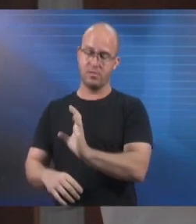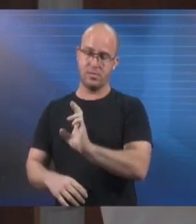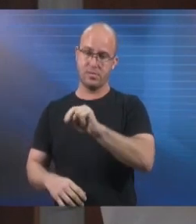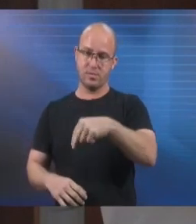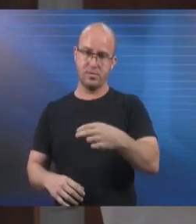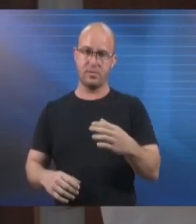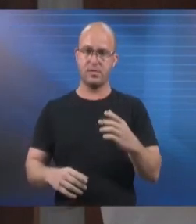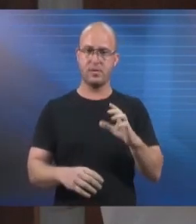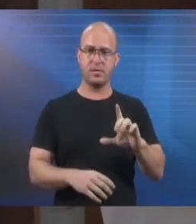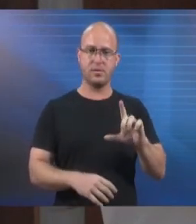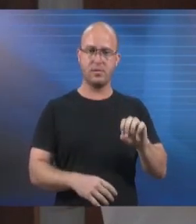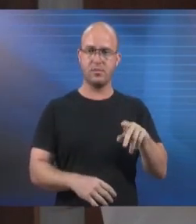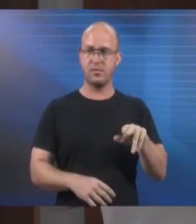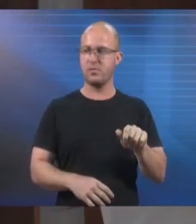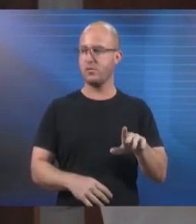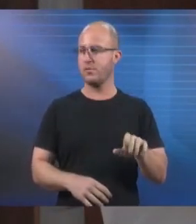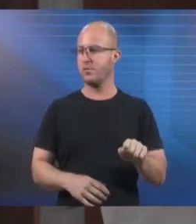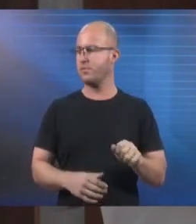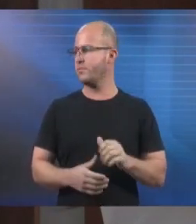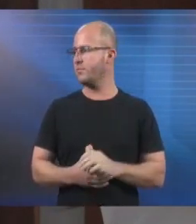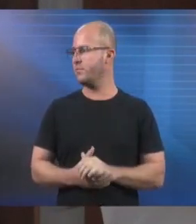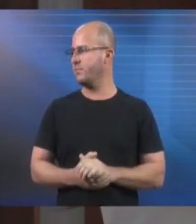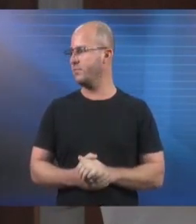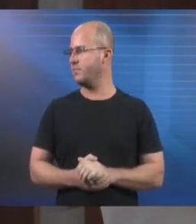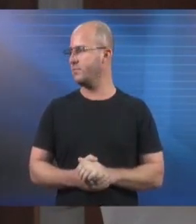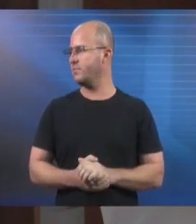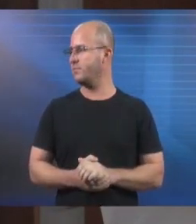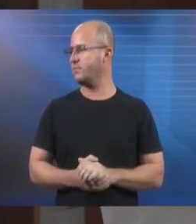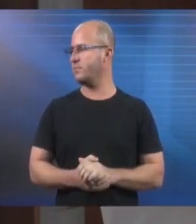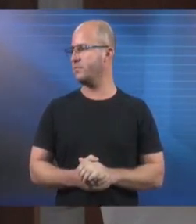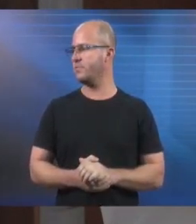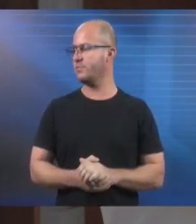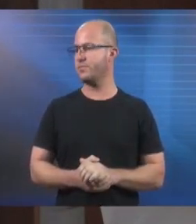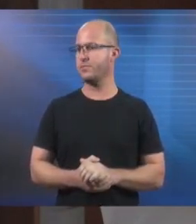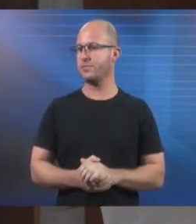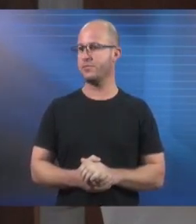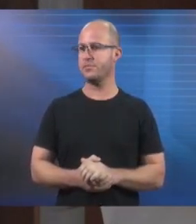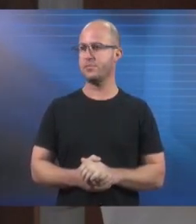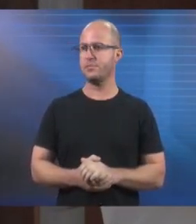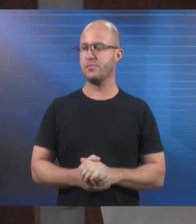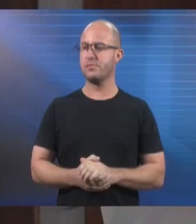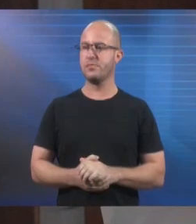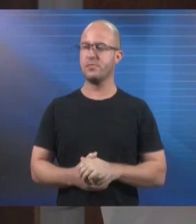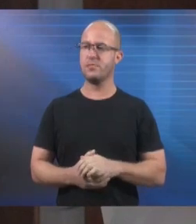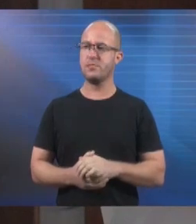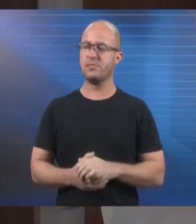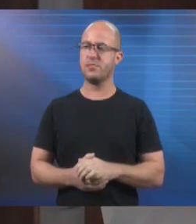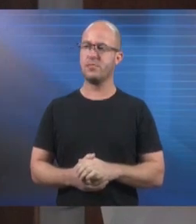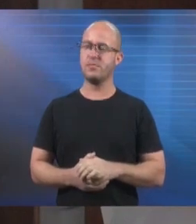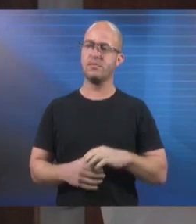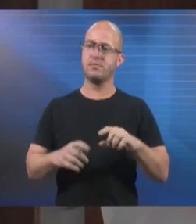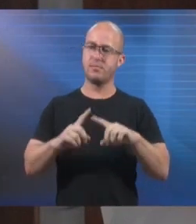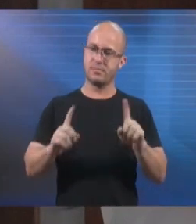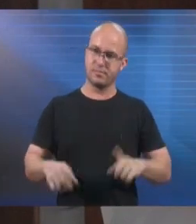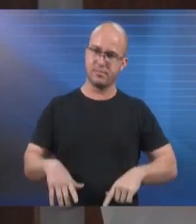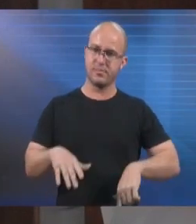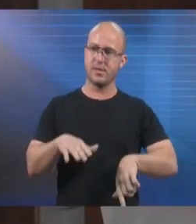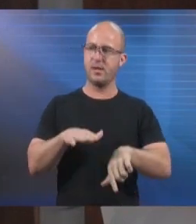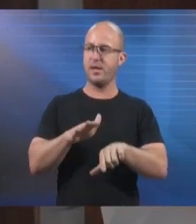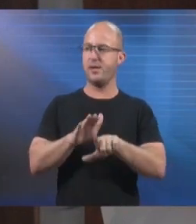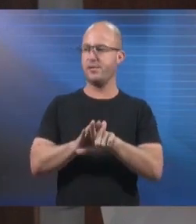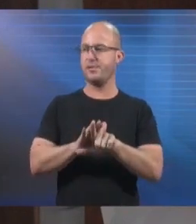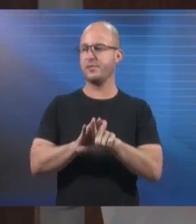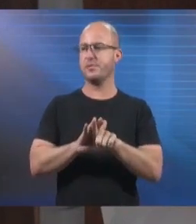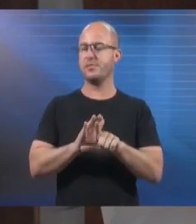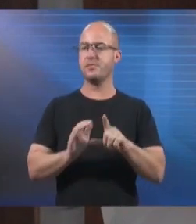Nova comunicação Deputado Dr Bernardo ausência da sessão plenária do dia 4 de julho projeto de lei iniciativa